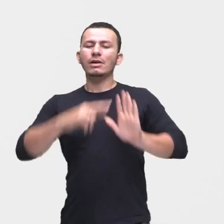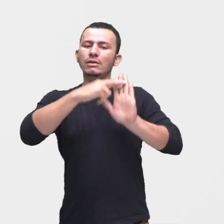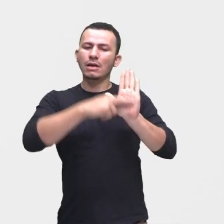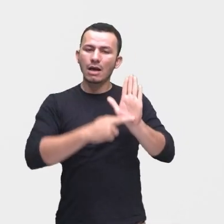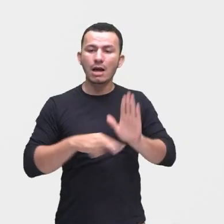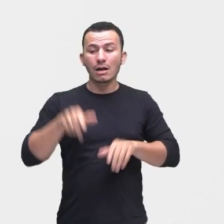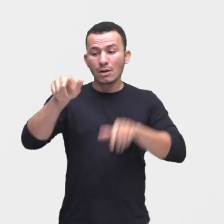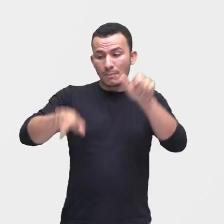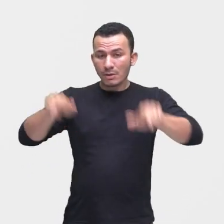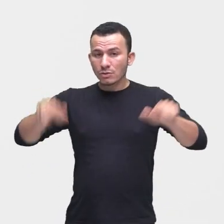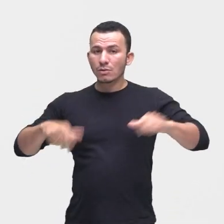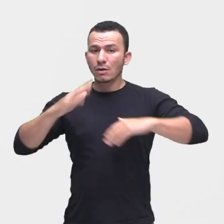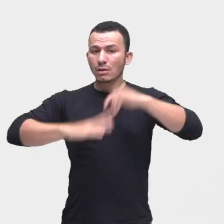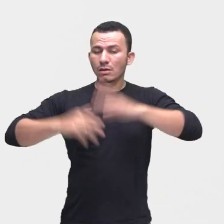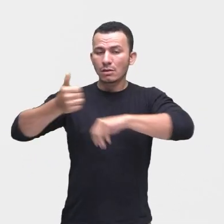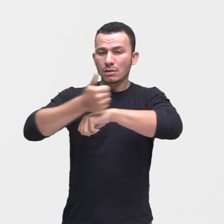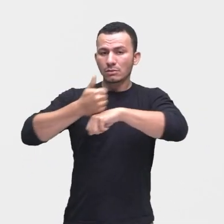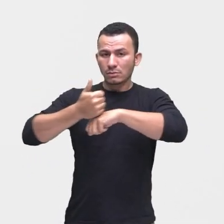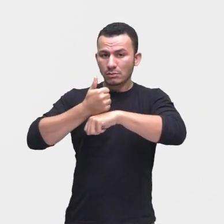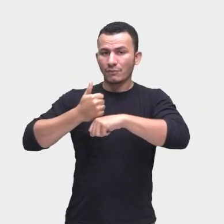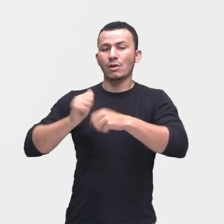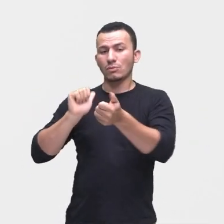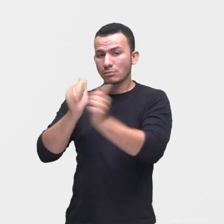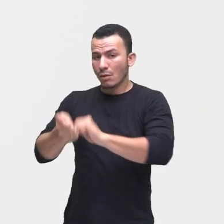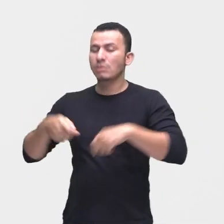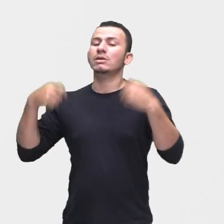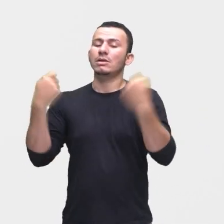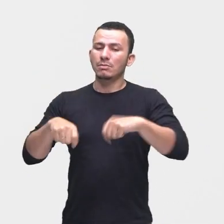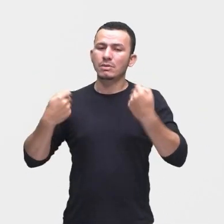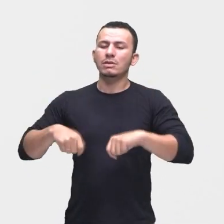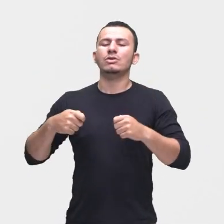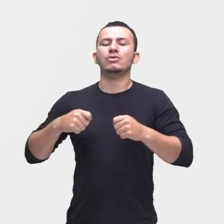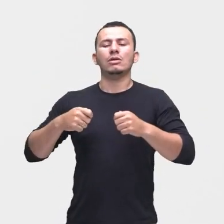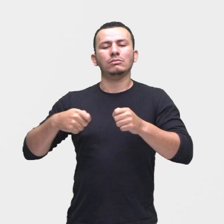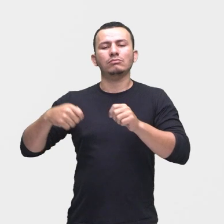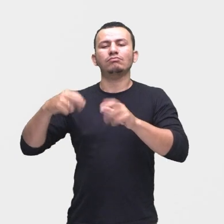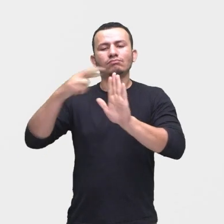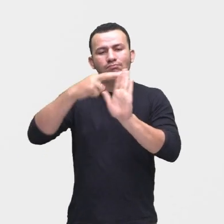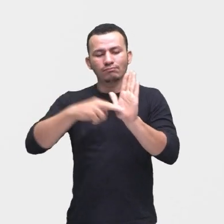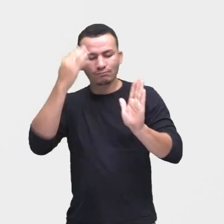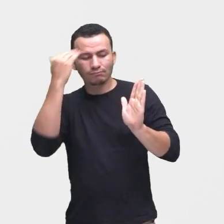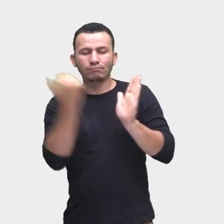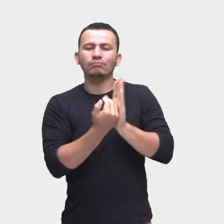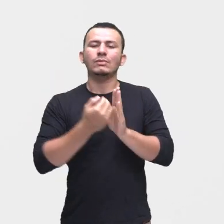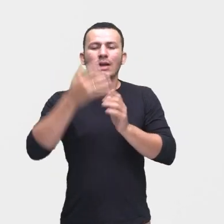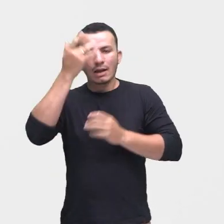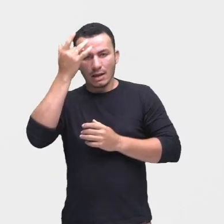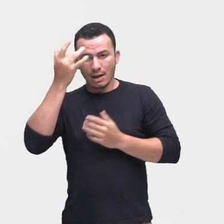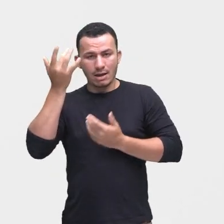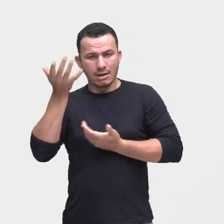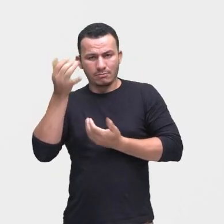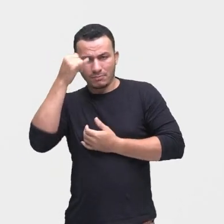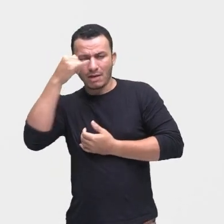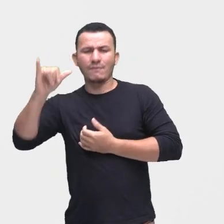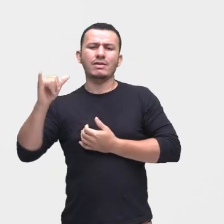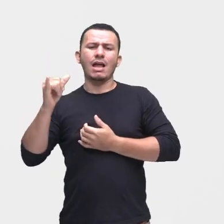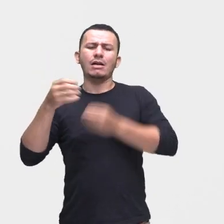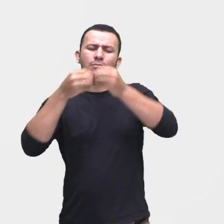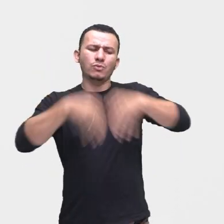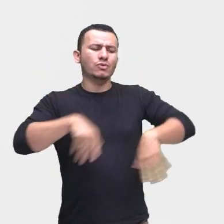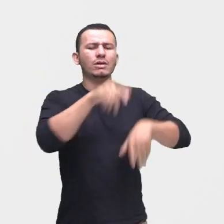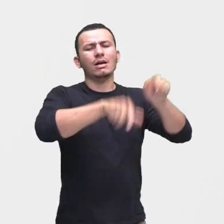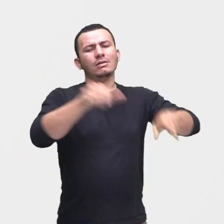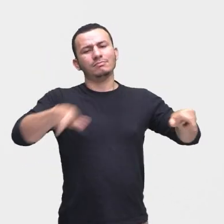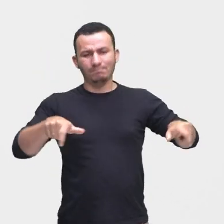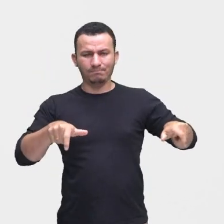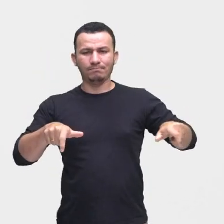praticantes devem procurar jogar de maneira que não prejudiquem o adversário de forma proposital. Ou seja,